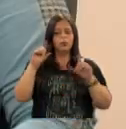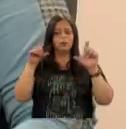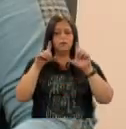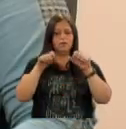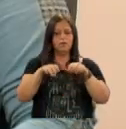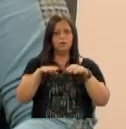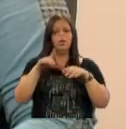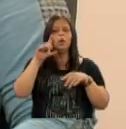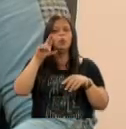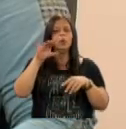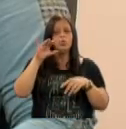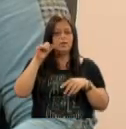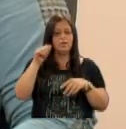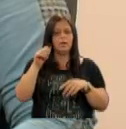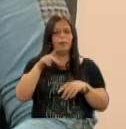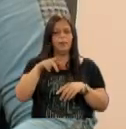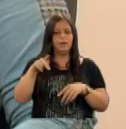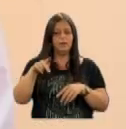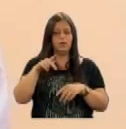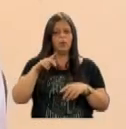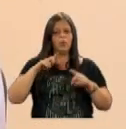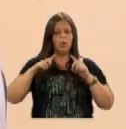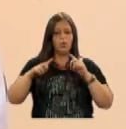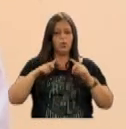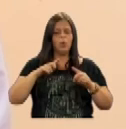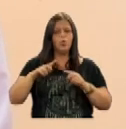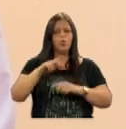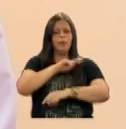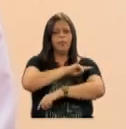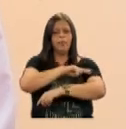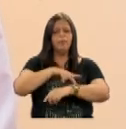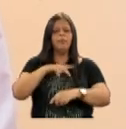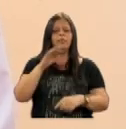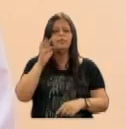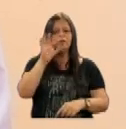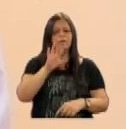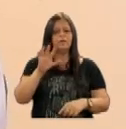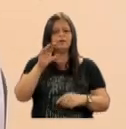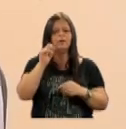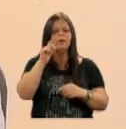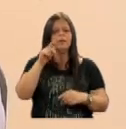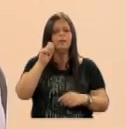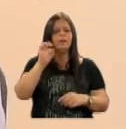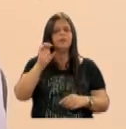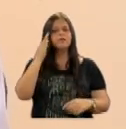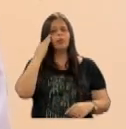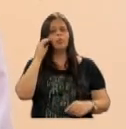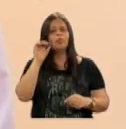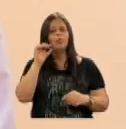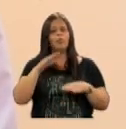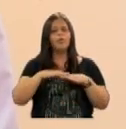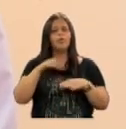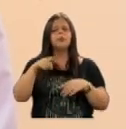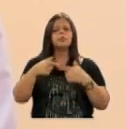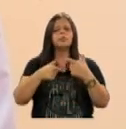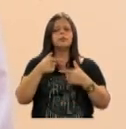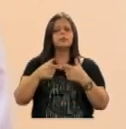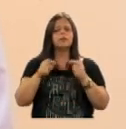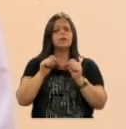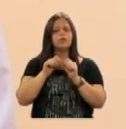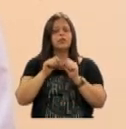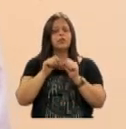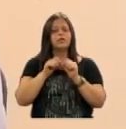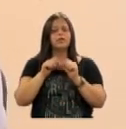centena que é coordenadora pedagógica da federação das apaes pra gente saber um pouco mais sobre esse trabalho que é desenvolvido